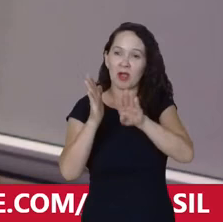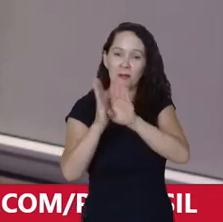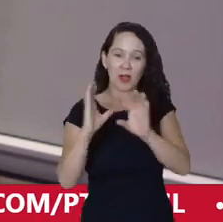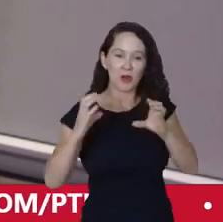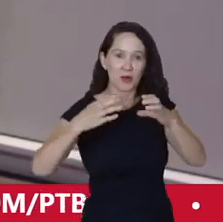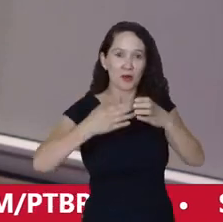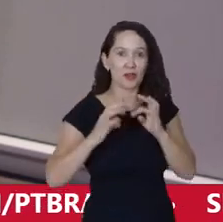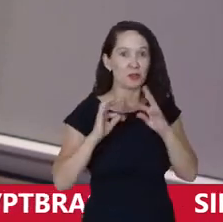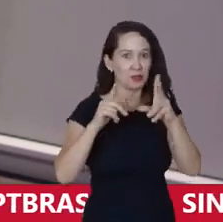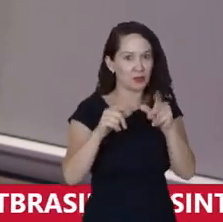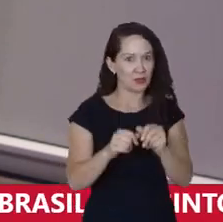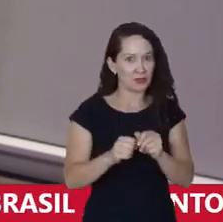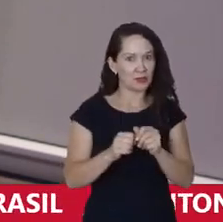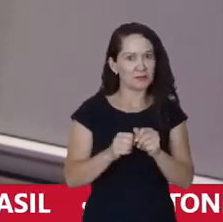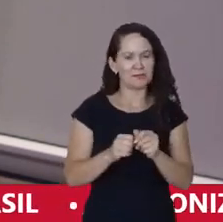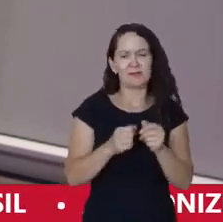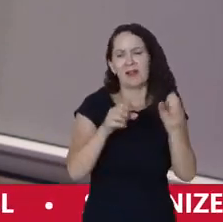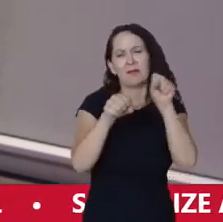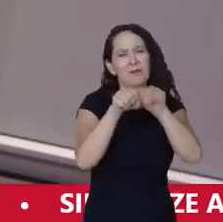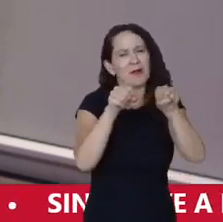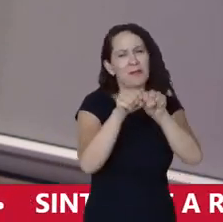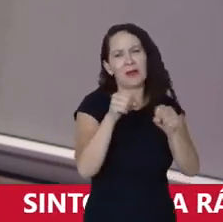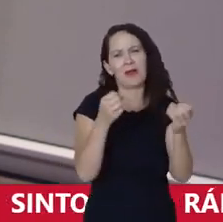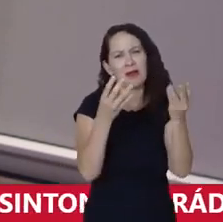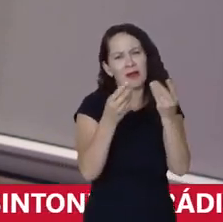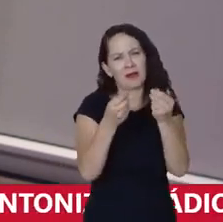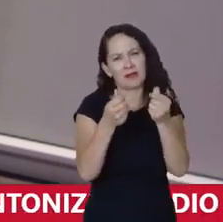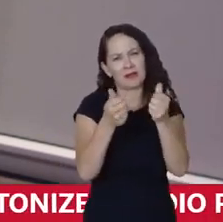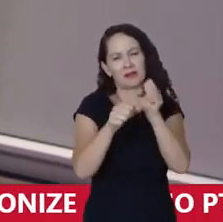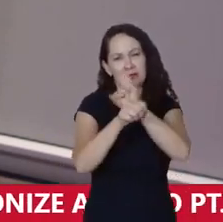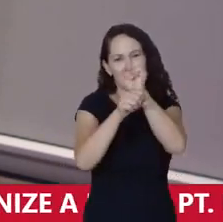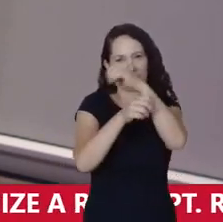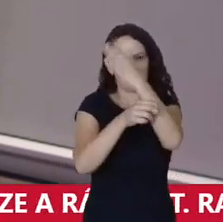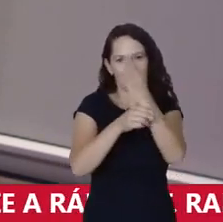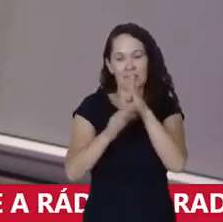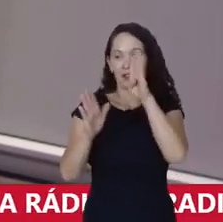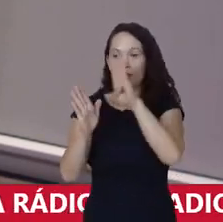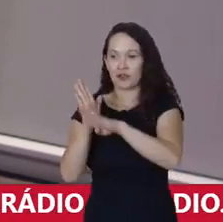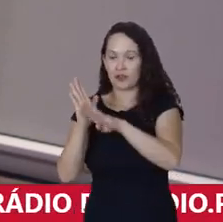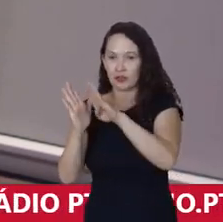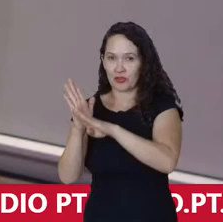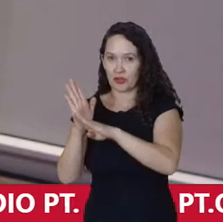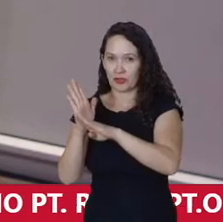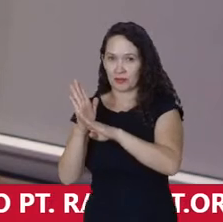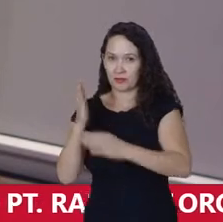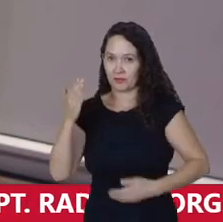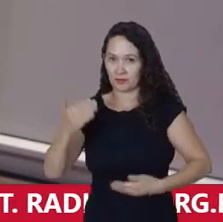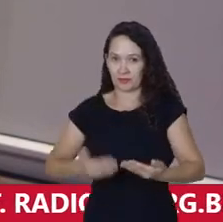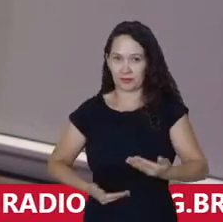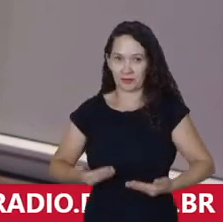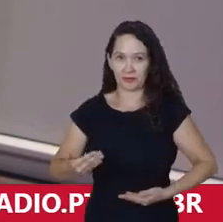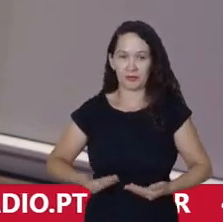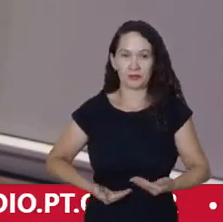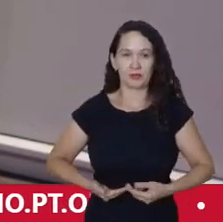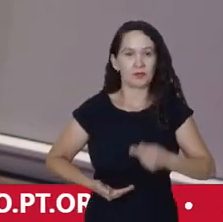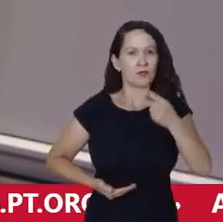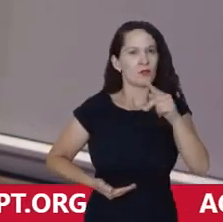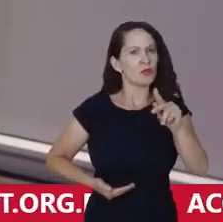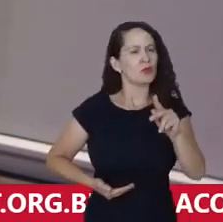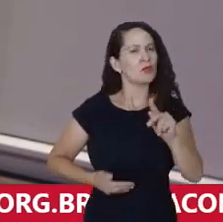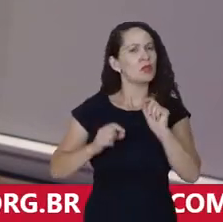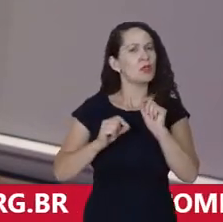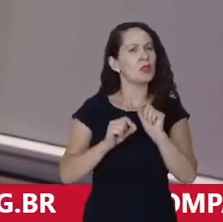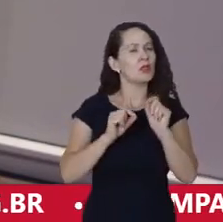outra característica de desmanchar o Estado brasileiro. Então, você vai retirar do servidor a sua condição